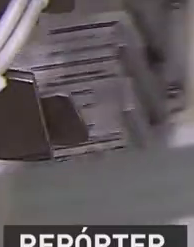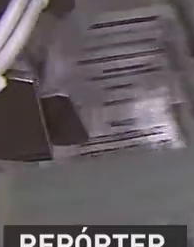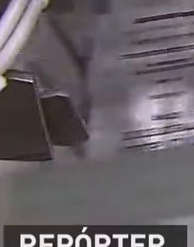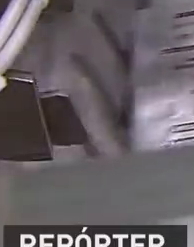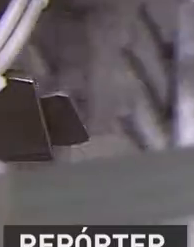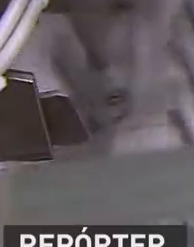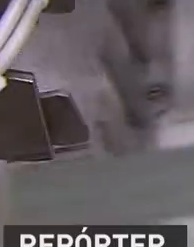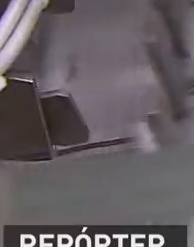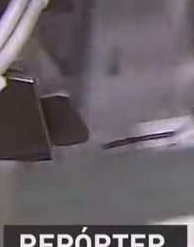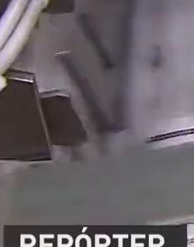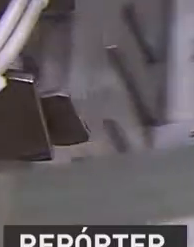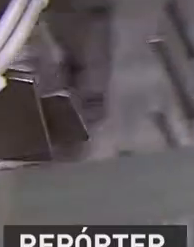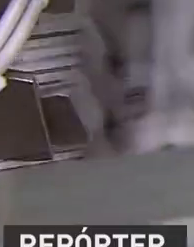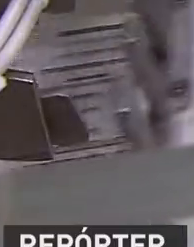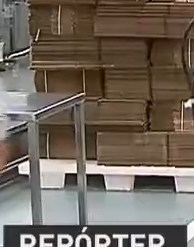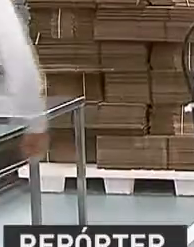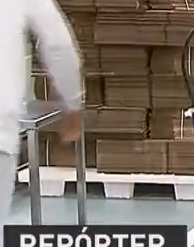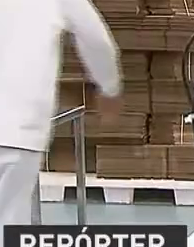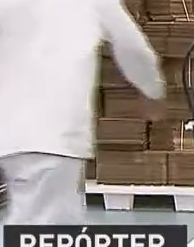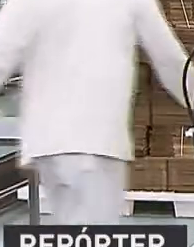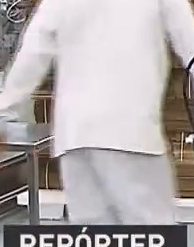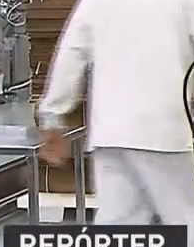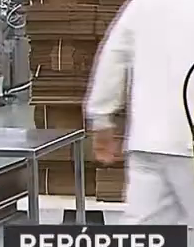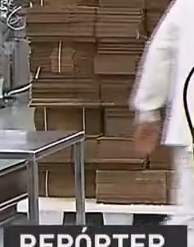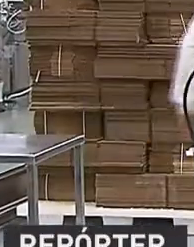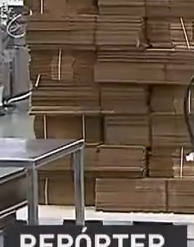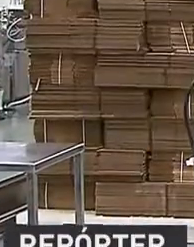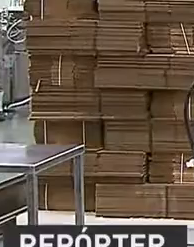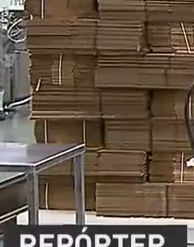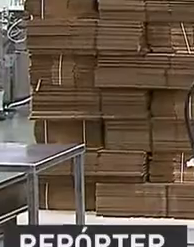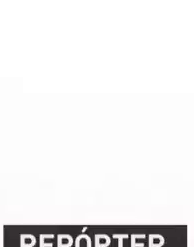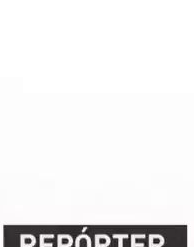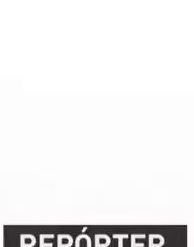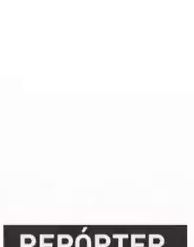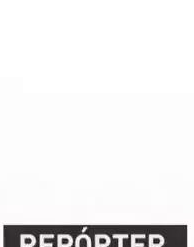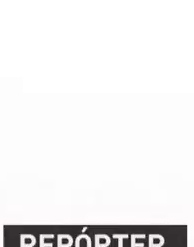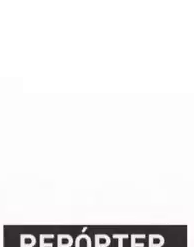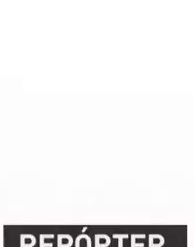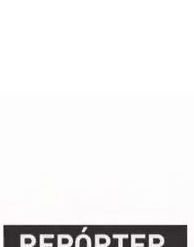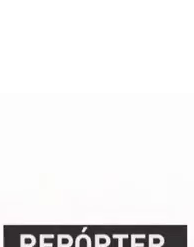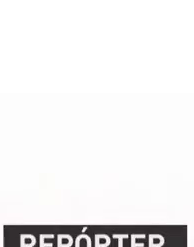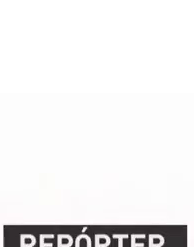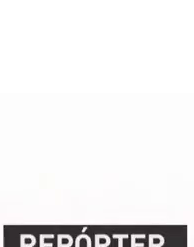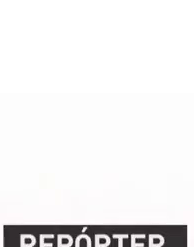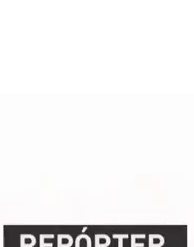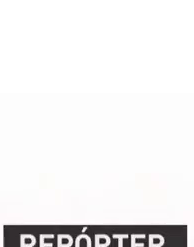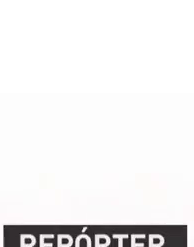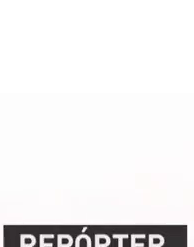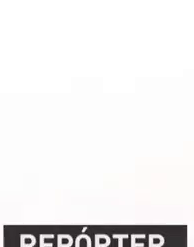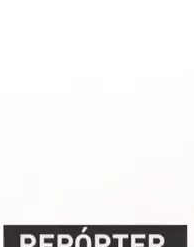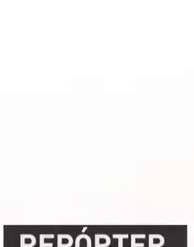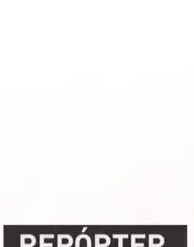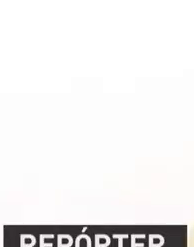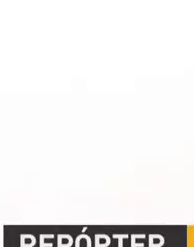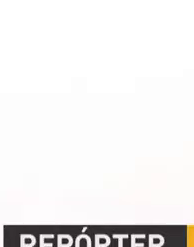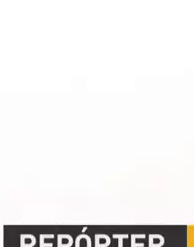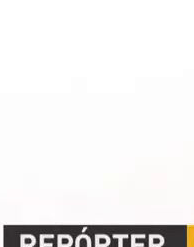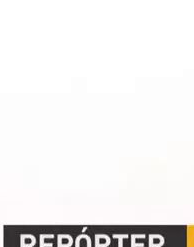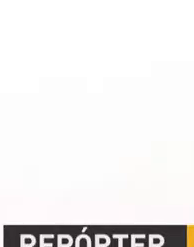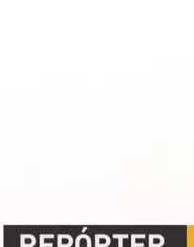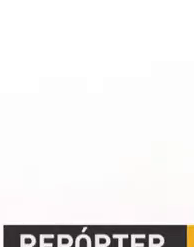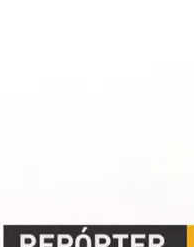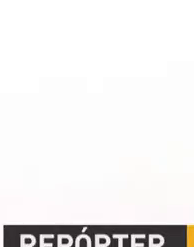para fortalecer o complexo industrial da saúde nós teremos aqui a fabricação de medicamentos biológicos